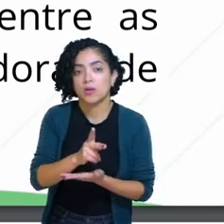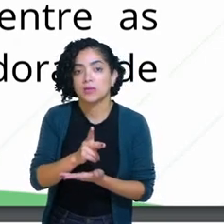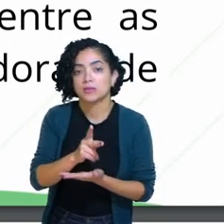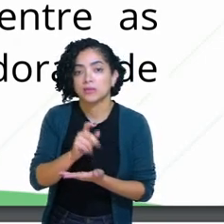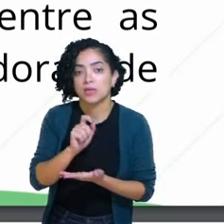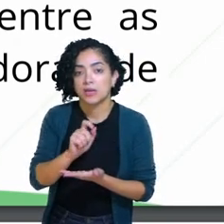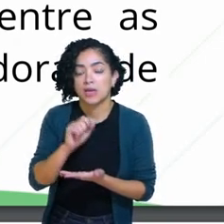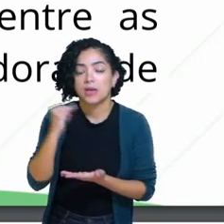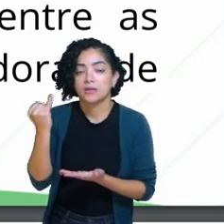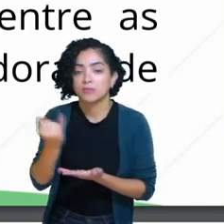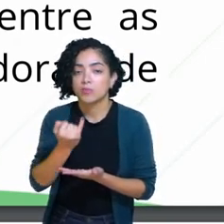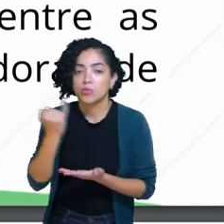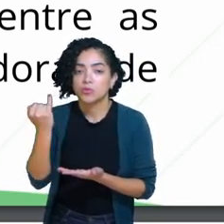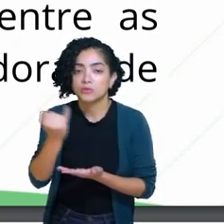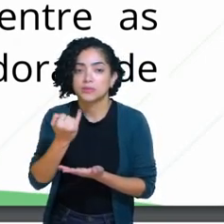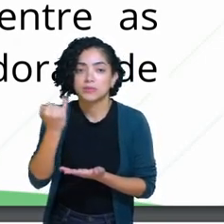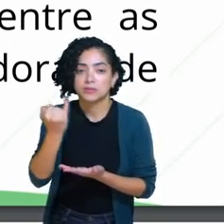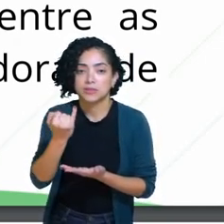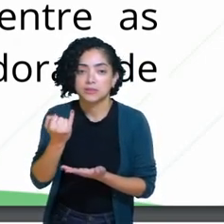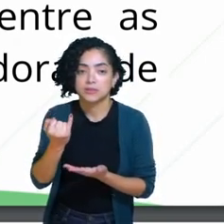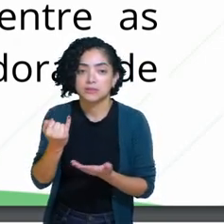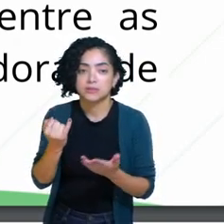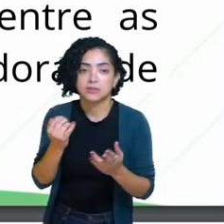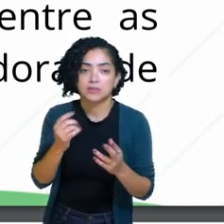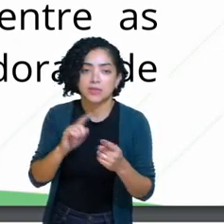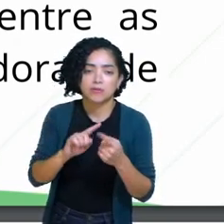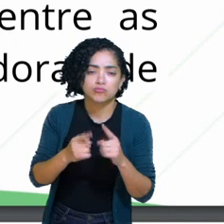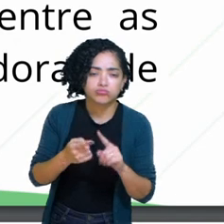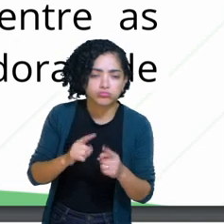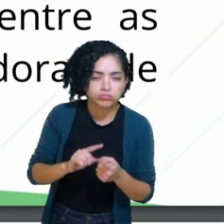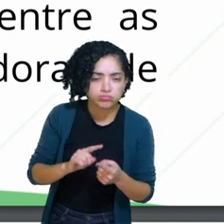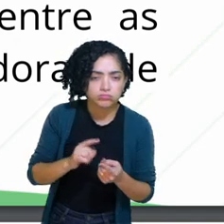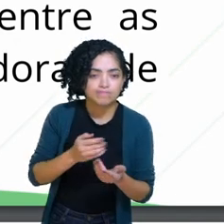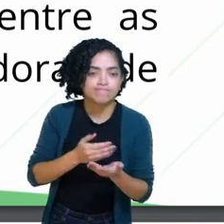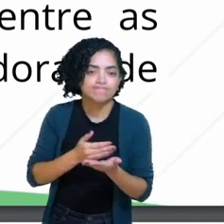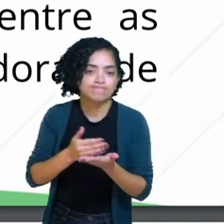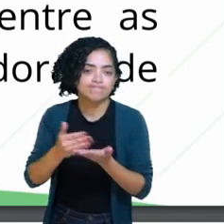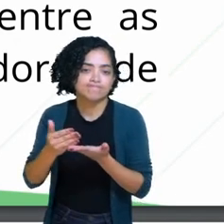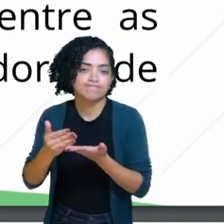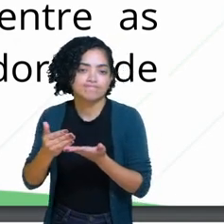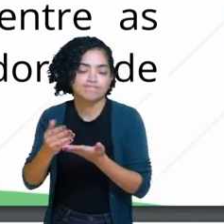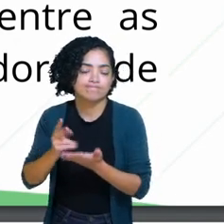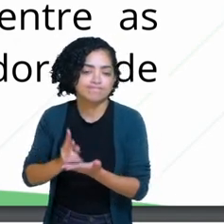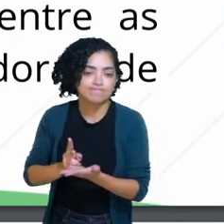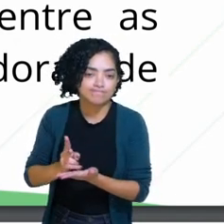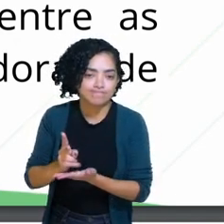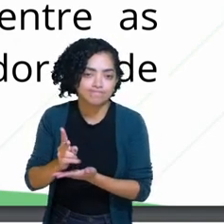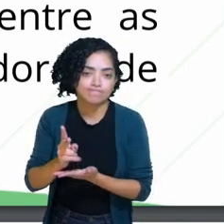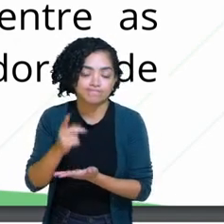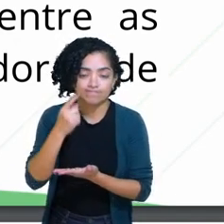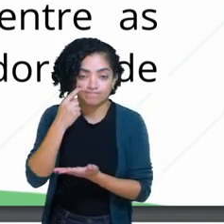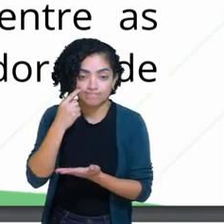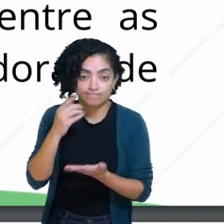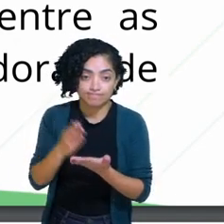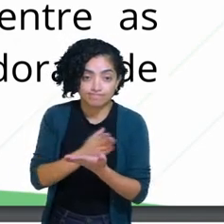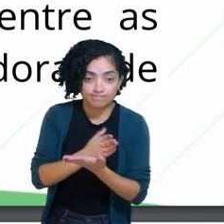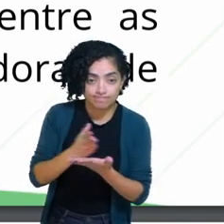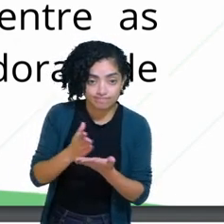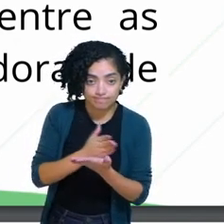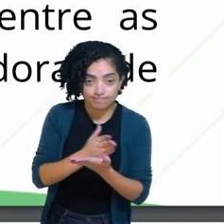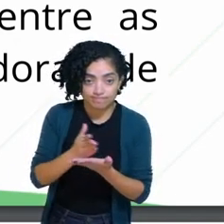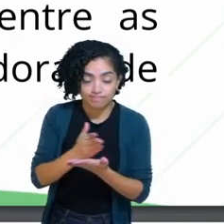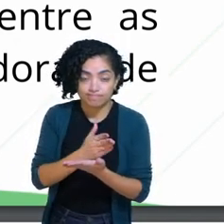importância de uma maior articulação entre a formação Inicial e continuada nós vemos algumas